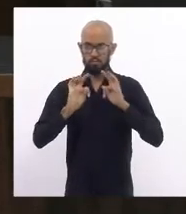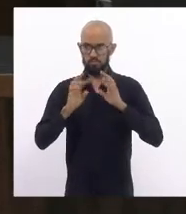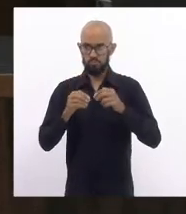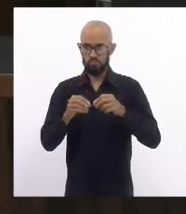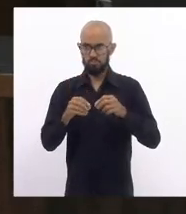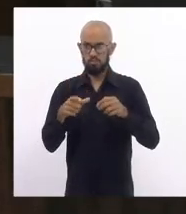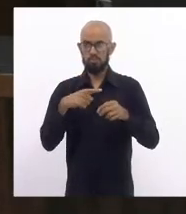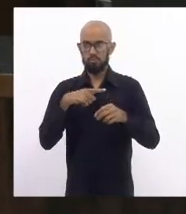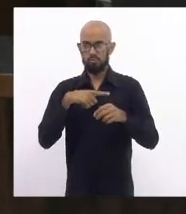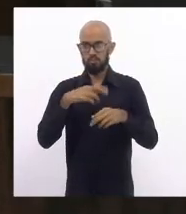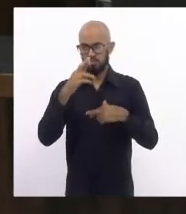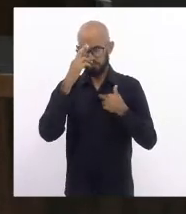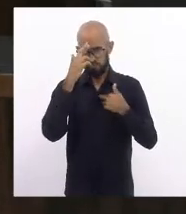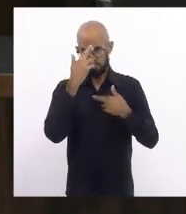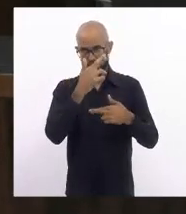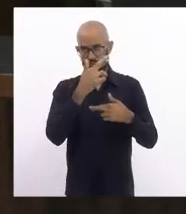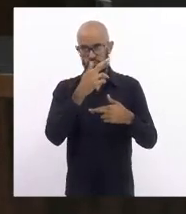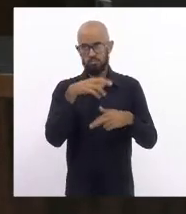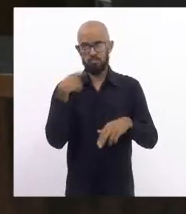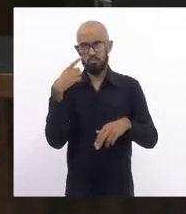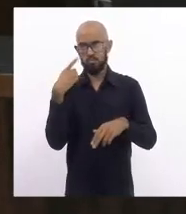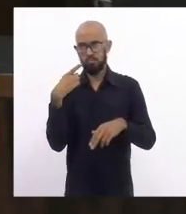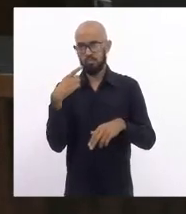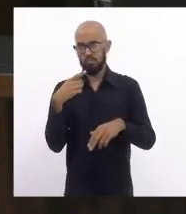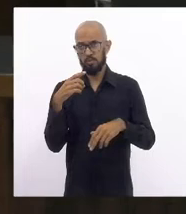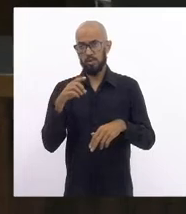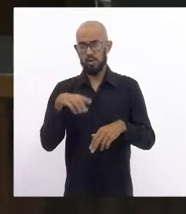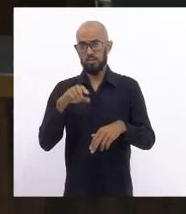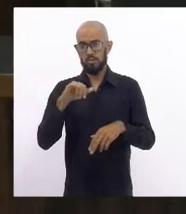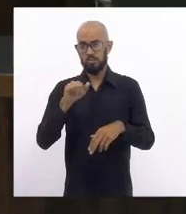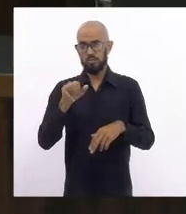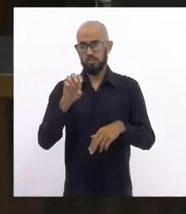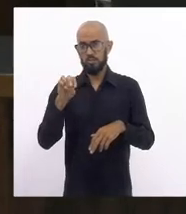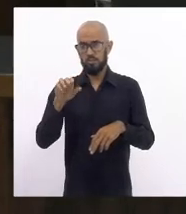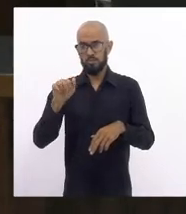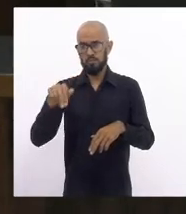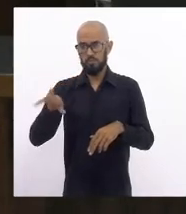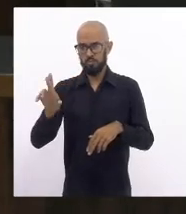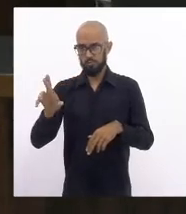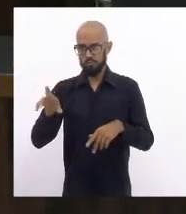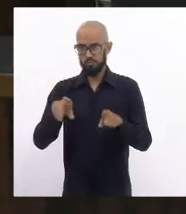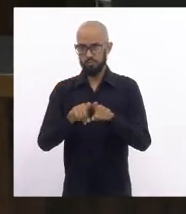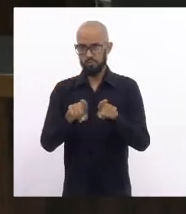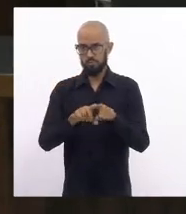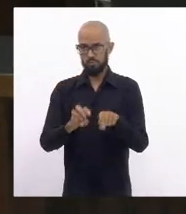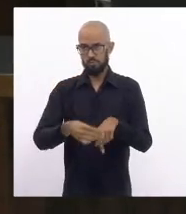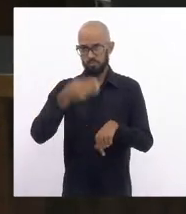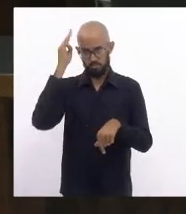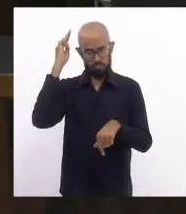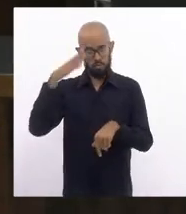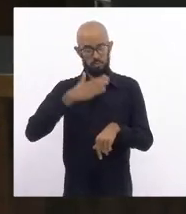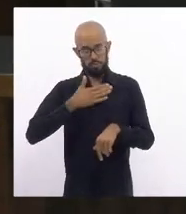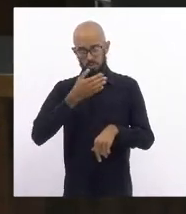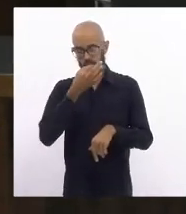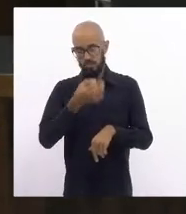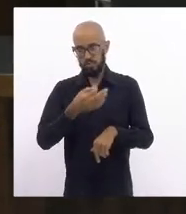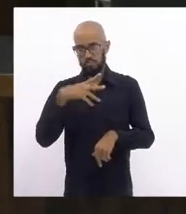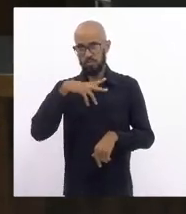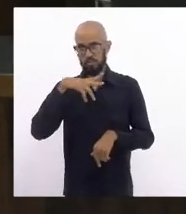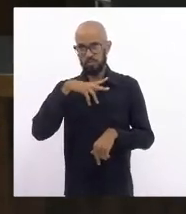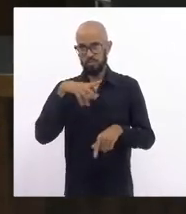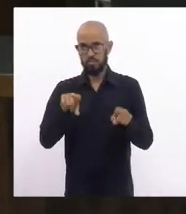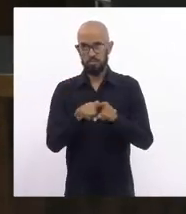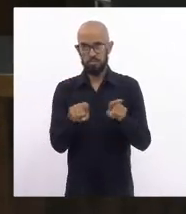tenho total respeito ao deputado Jalmir, deputado Márcio Pacheco, conversei com o deputado Jalmir. O meu entendimento pessoal também, acho que não